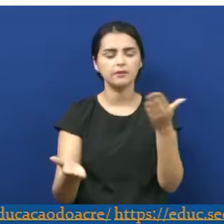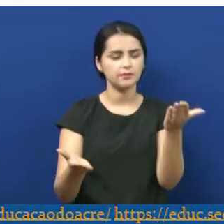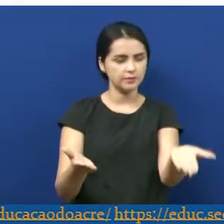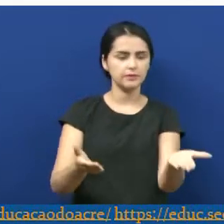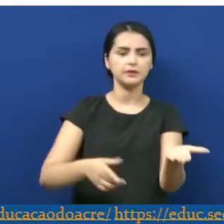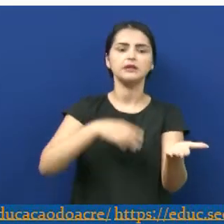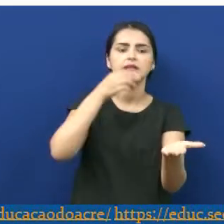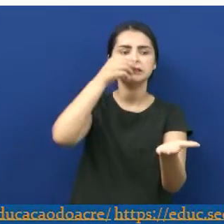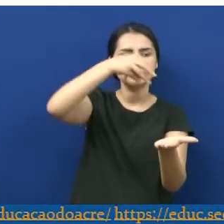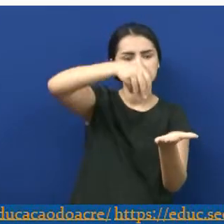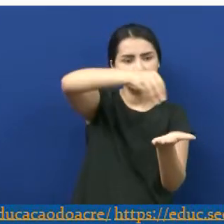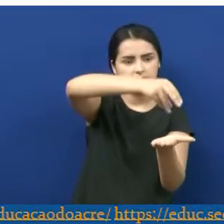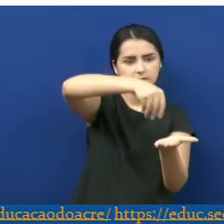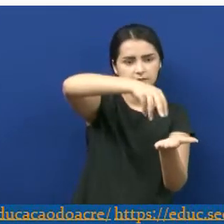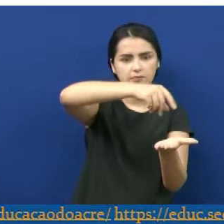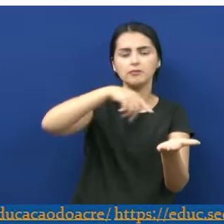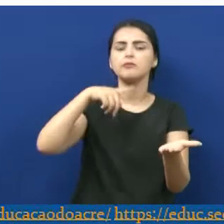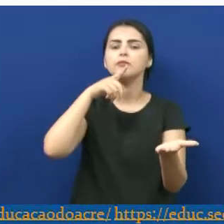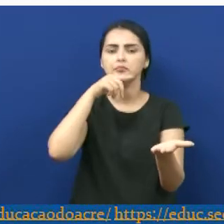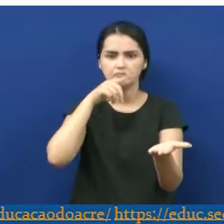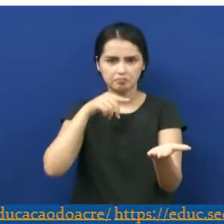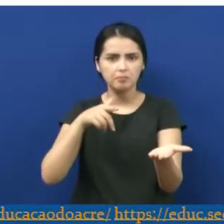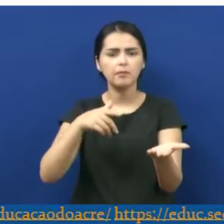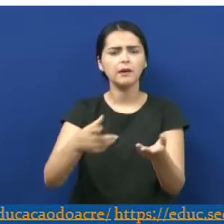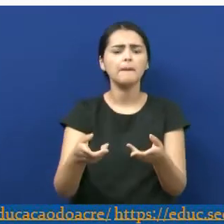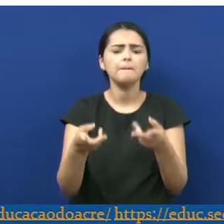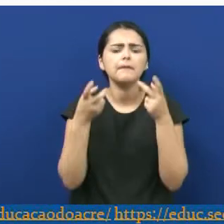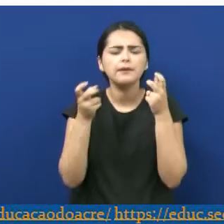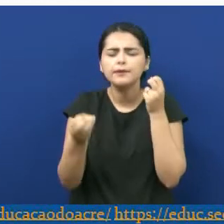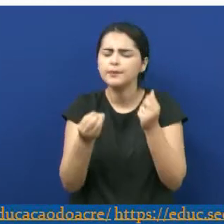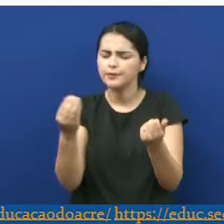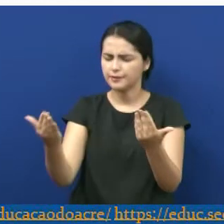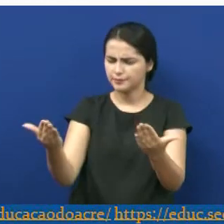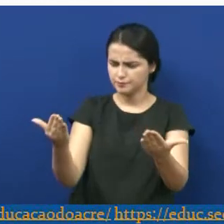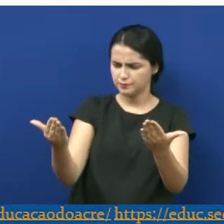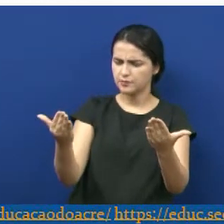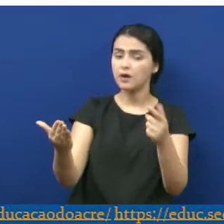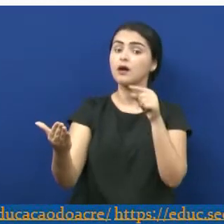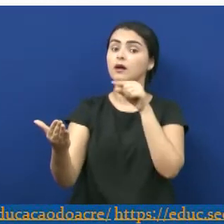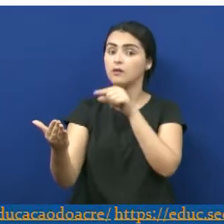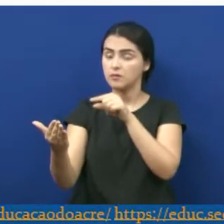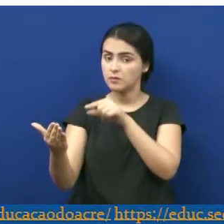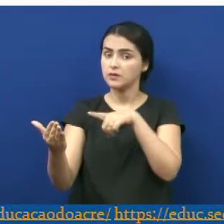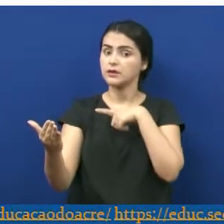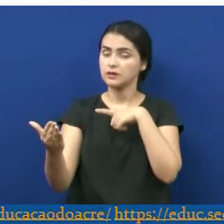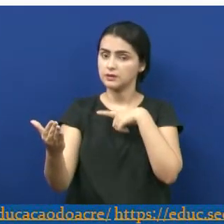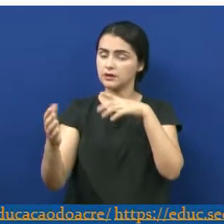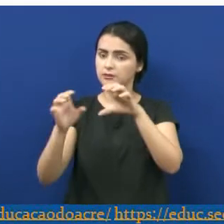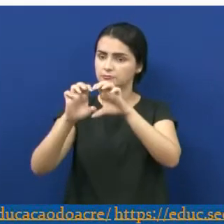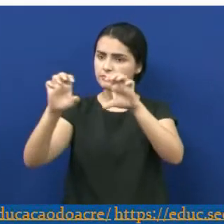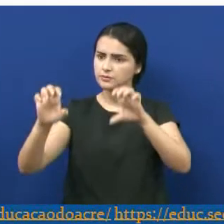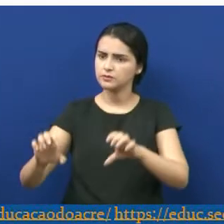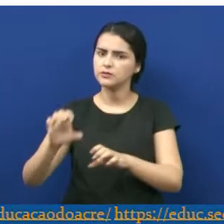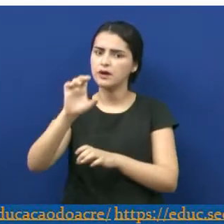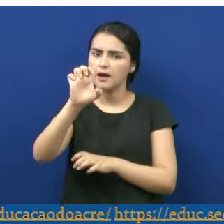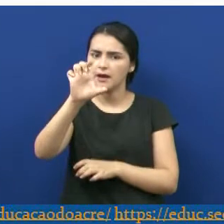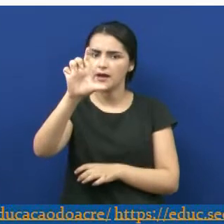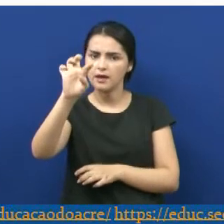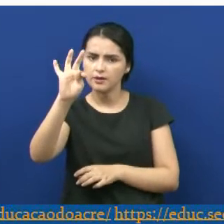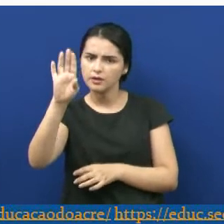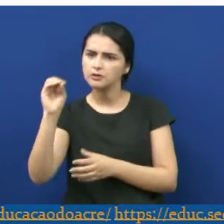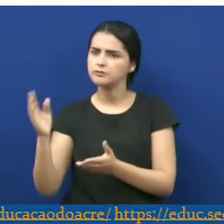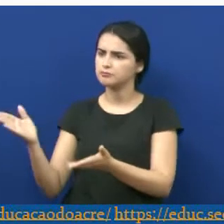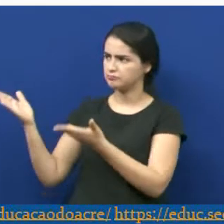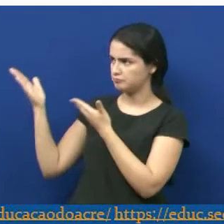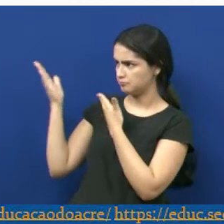água. E aí você percebe o quê? Que uma assume características eletrolíticas e a outra não. Quando a gente observa no slide, você